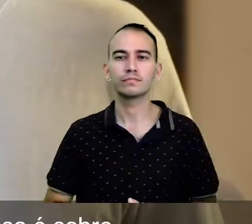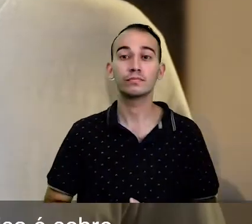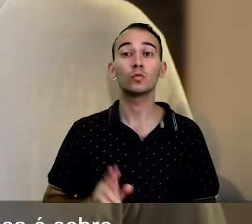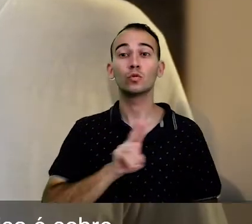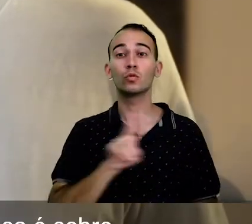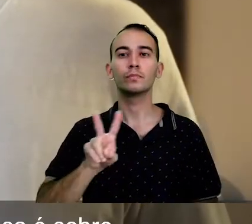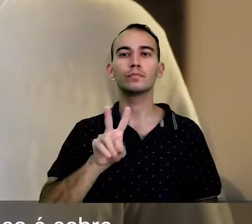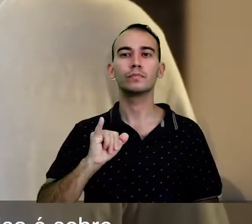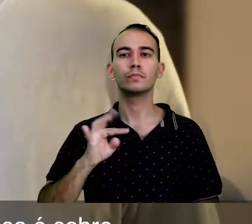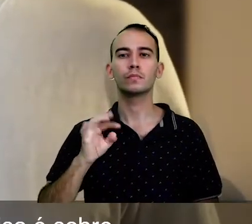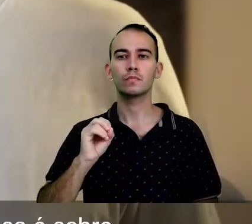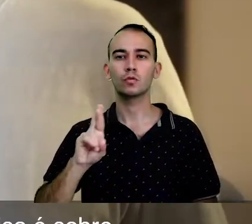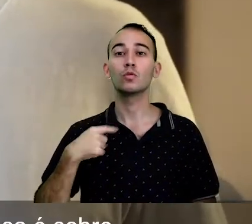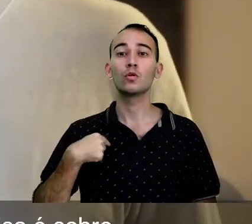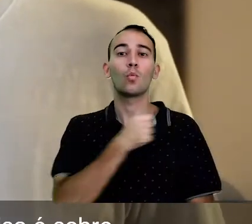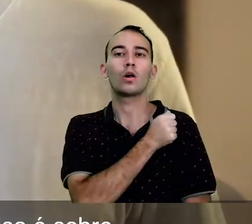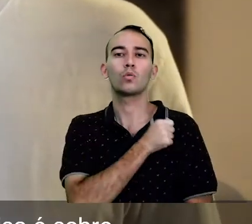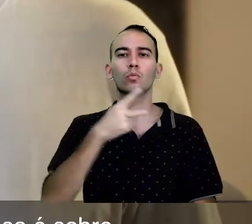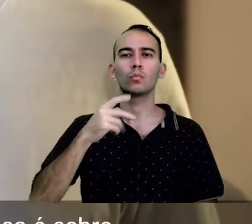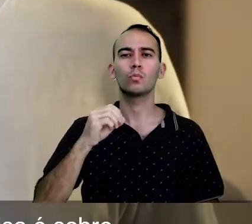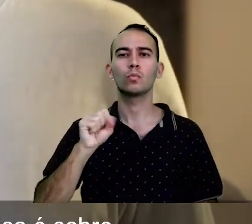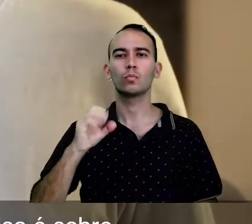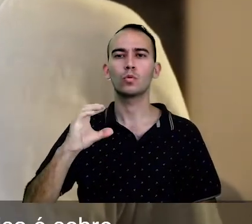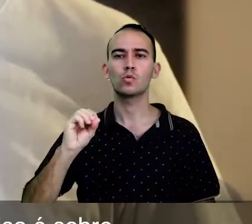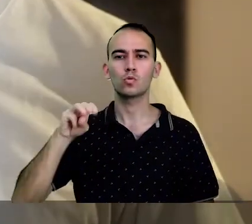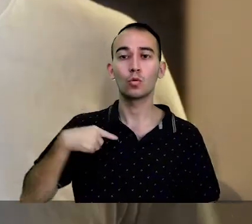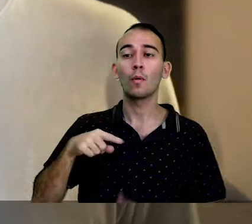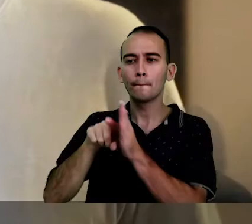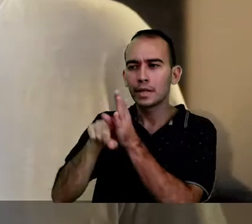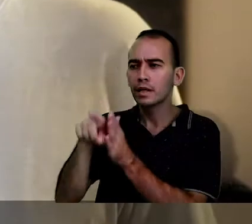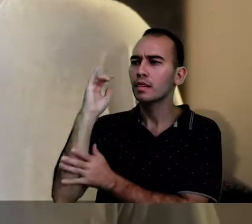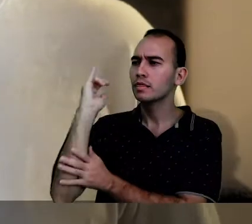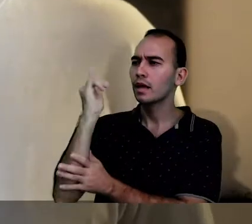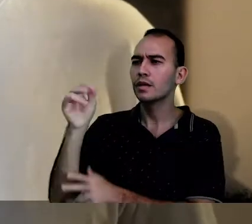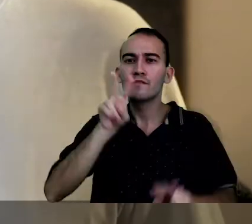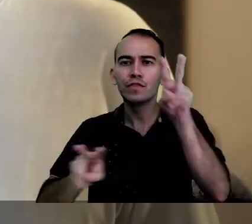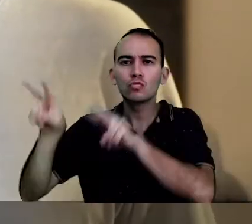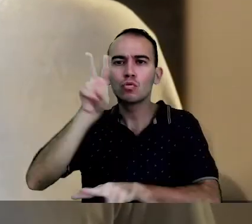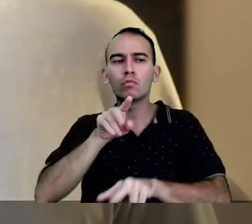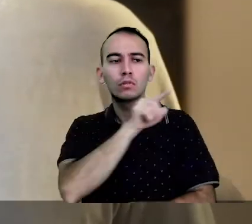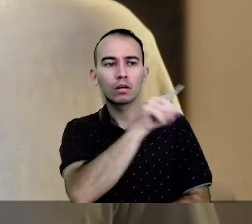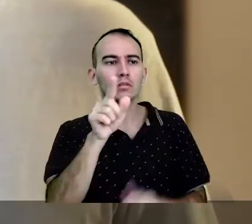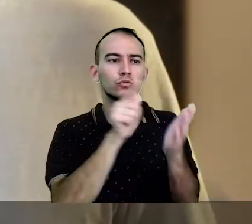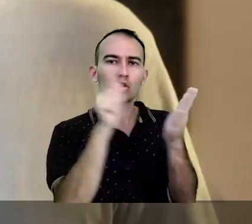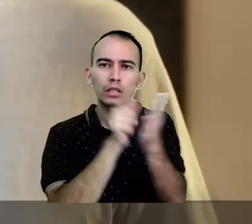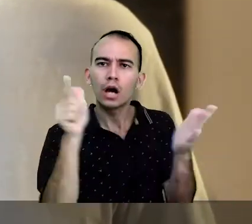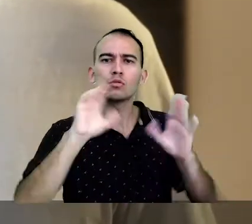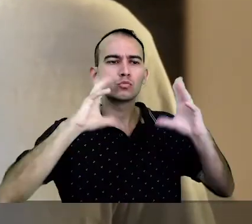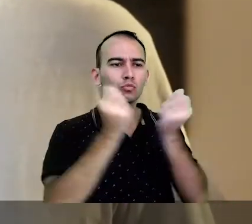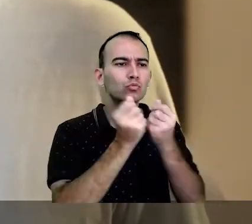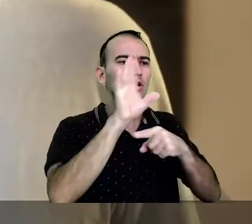Meu nome é Vitor Jubini, eu sou aluno do Pós-Com e minha pesquisa é sobre a narrativa visual produzida pelas